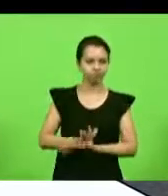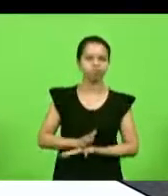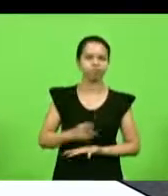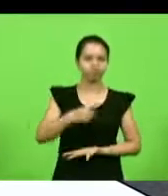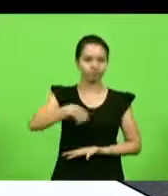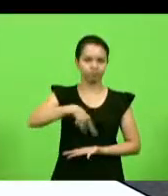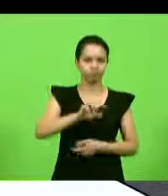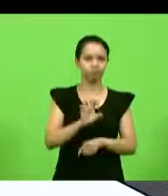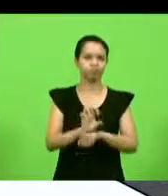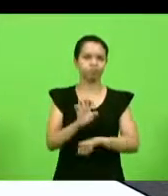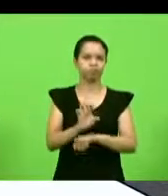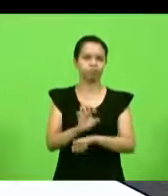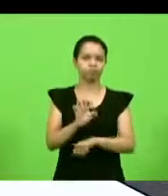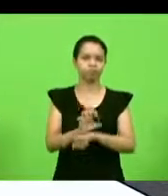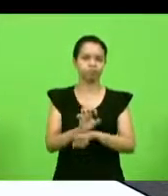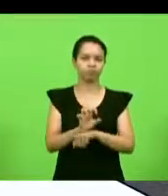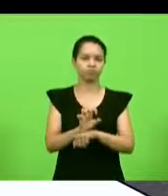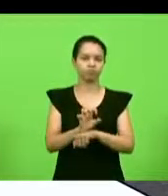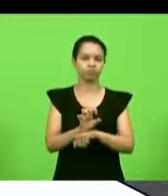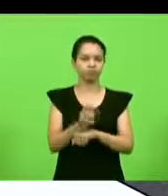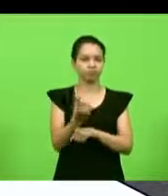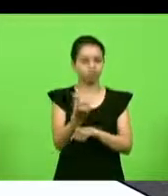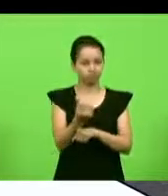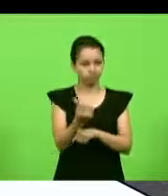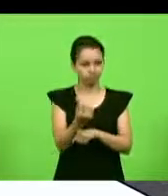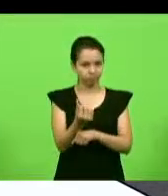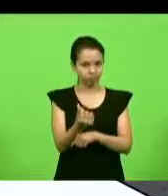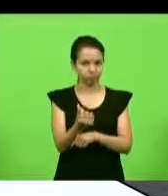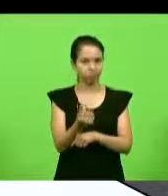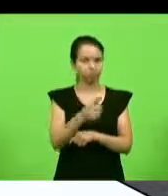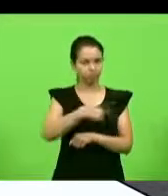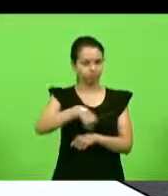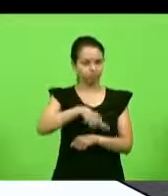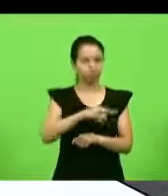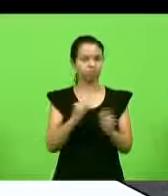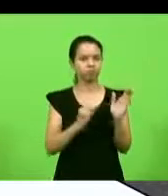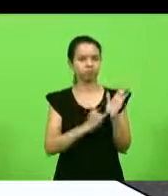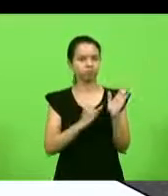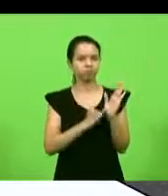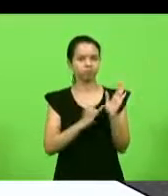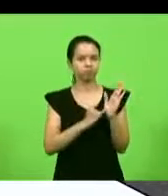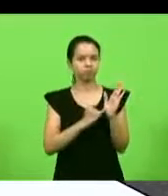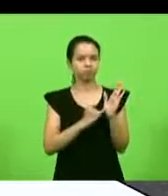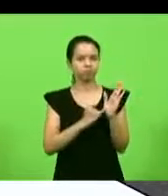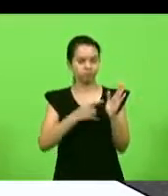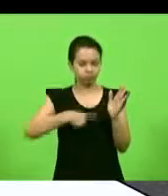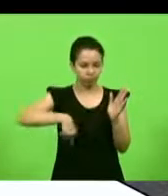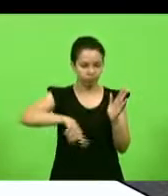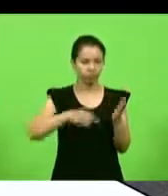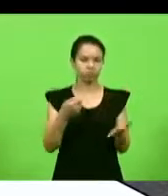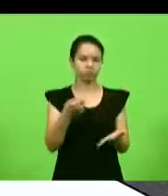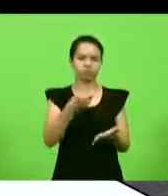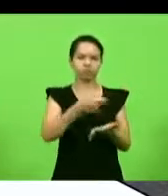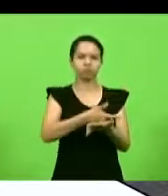Ter que alocar recursos dos nossos impostos, que nós pagamos.